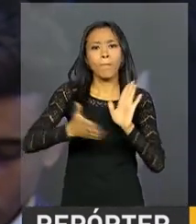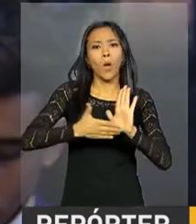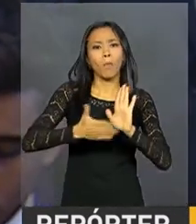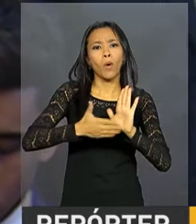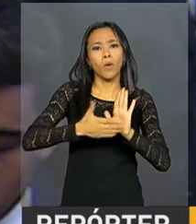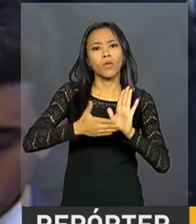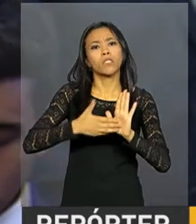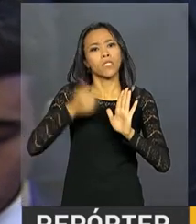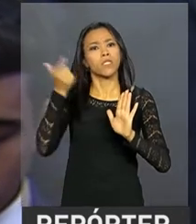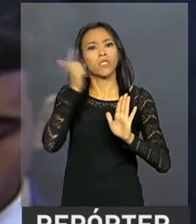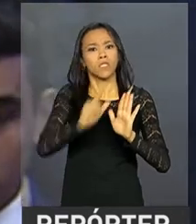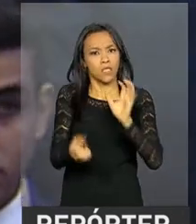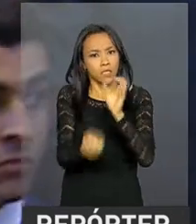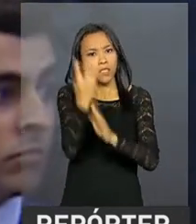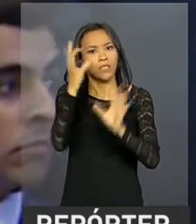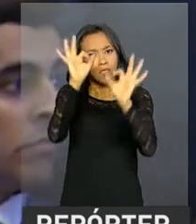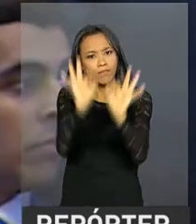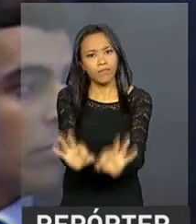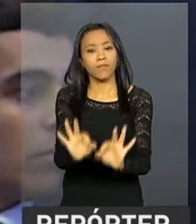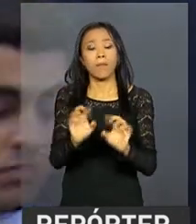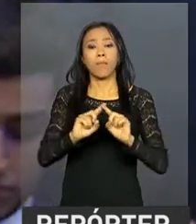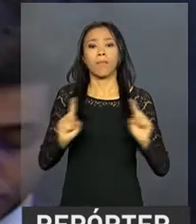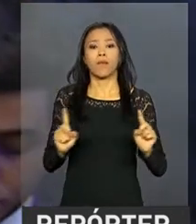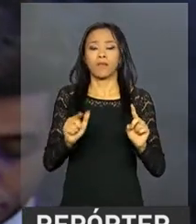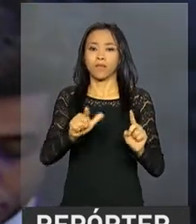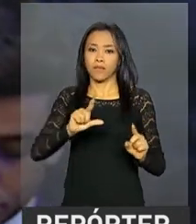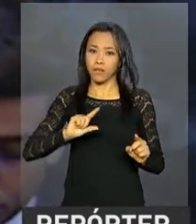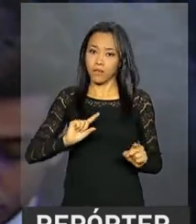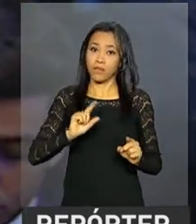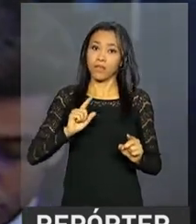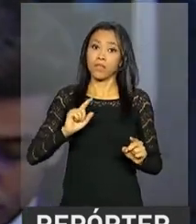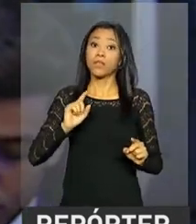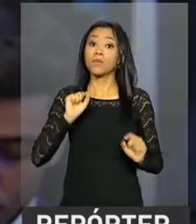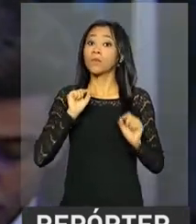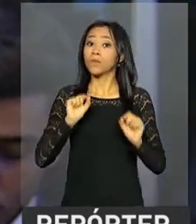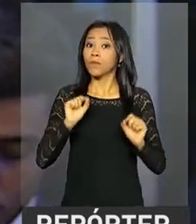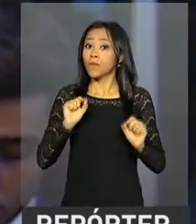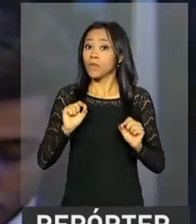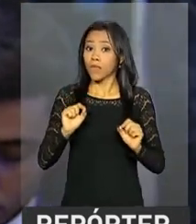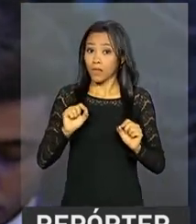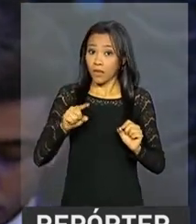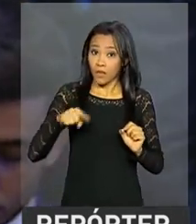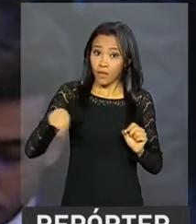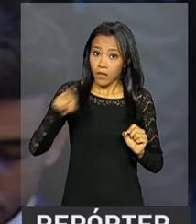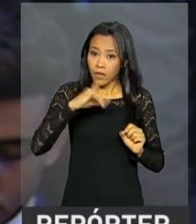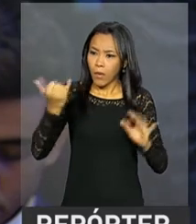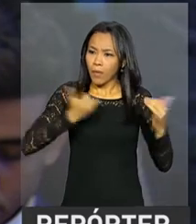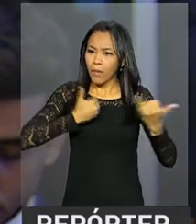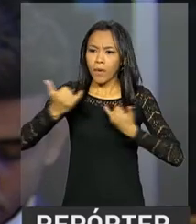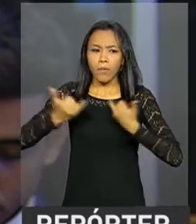dar resultados, mas, sobretudo, podemos ouvir todos